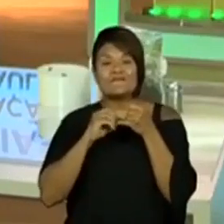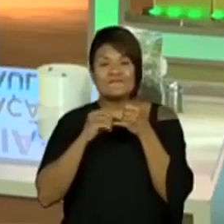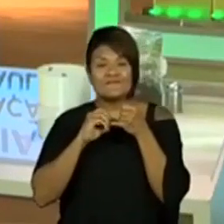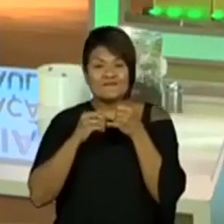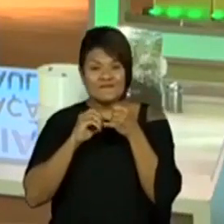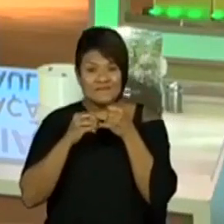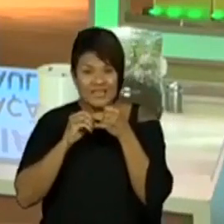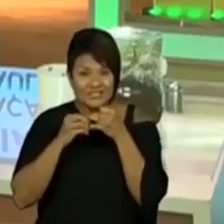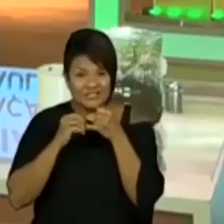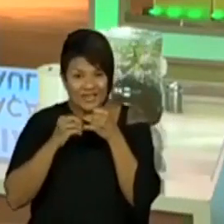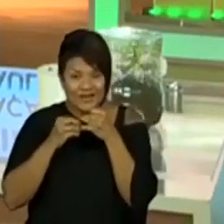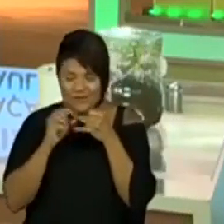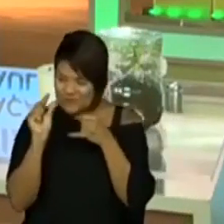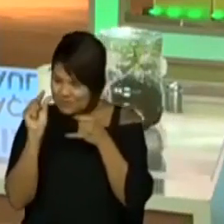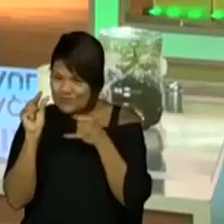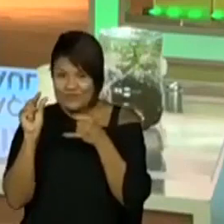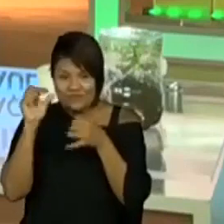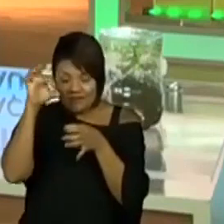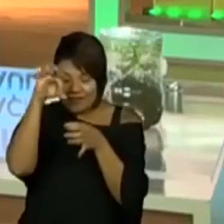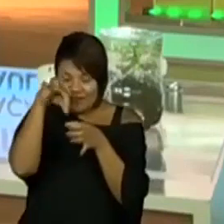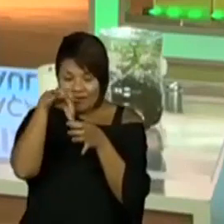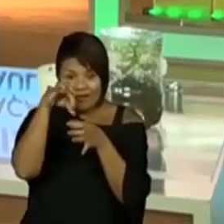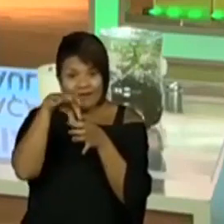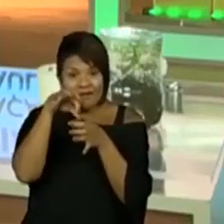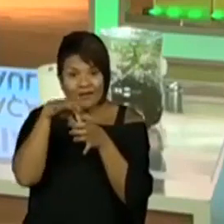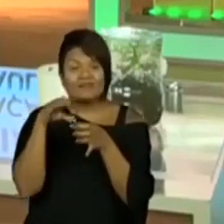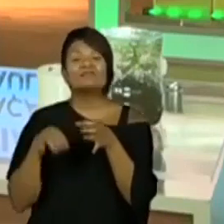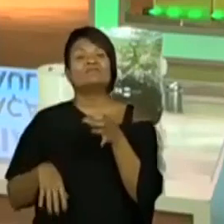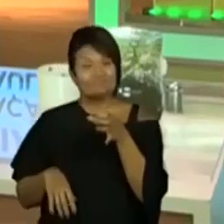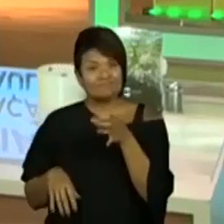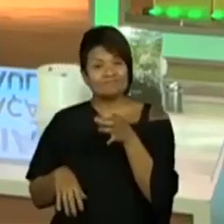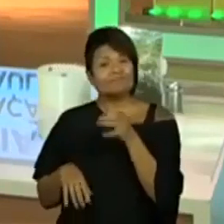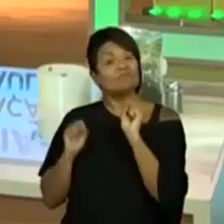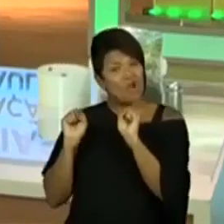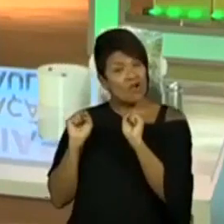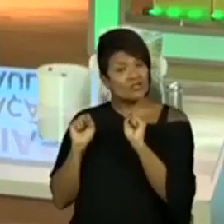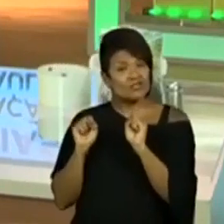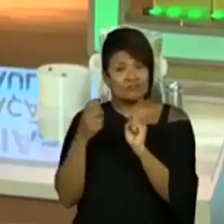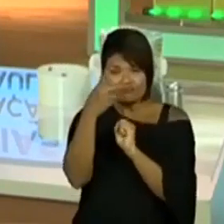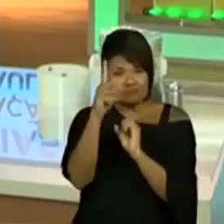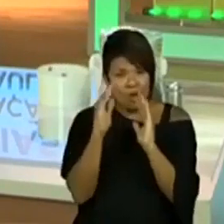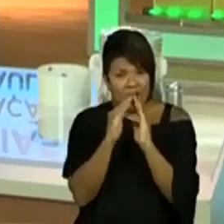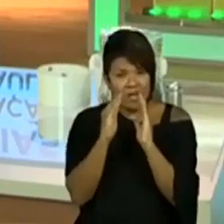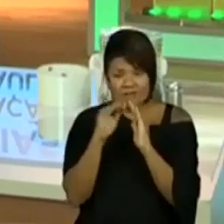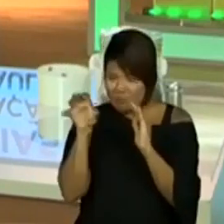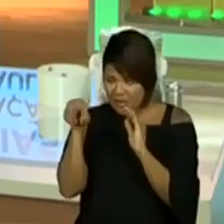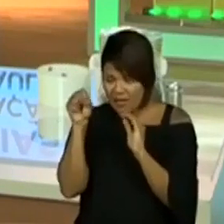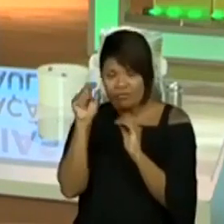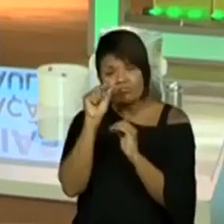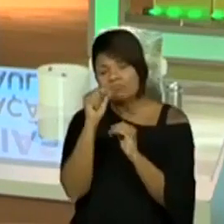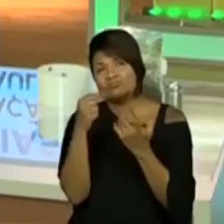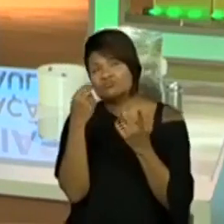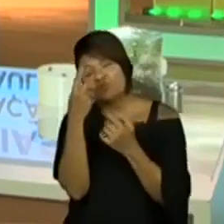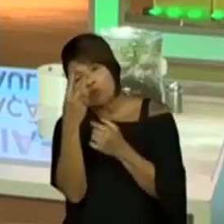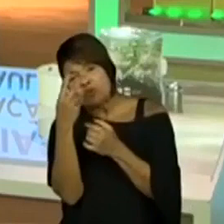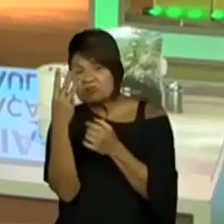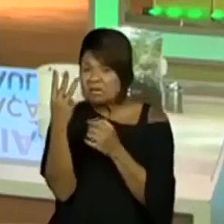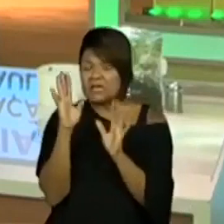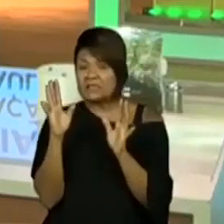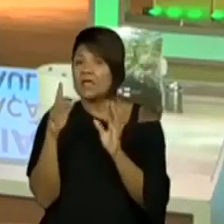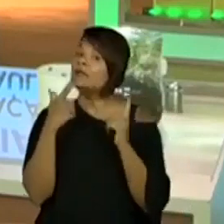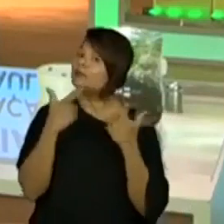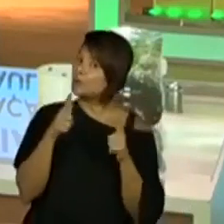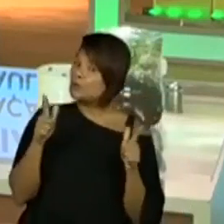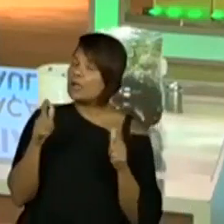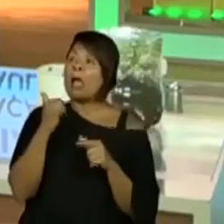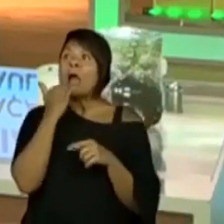mais comum que tem plantar os grãozinhos de feijão para observar o seu desenvolvimento. Então, não tem desculpa para